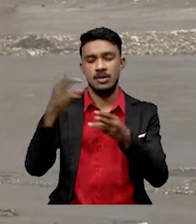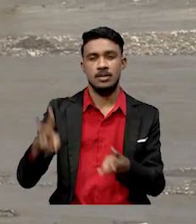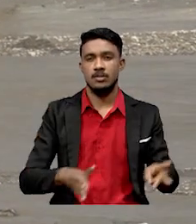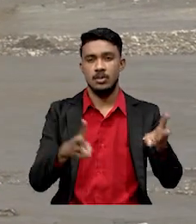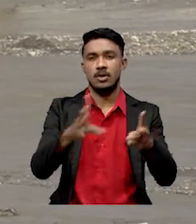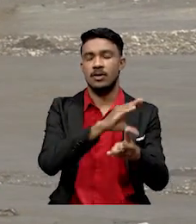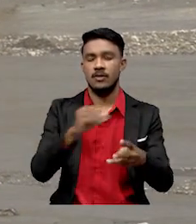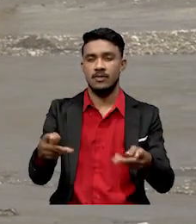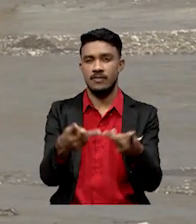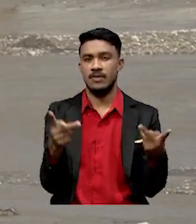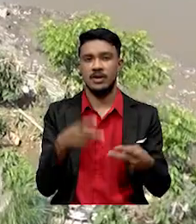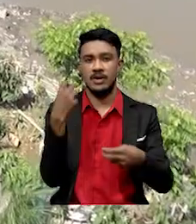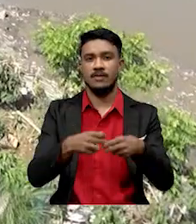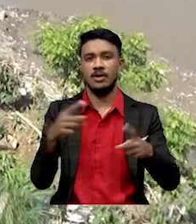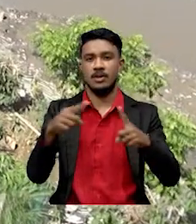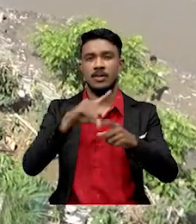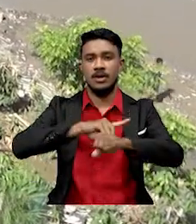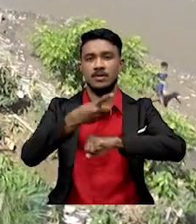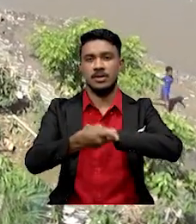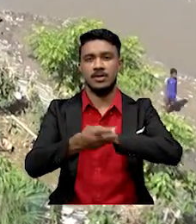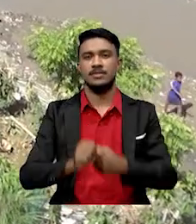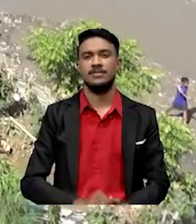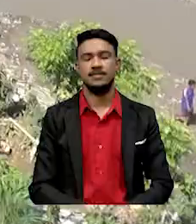nebe risco ba inundação.